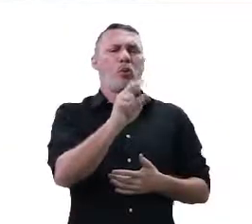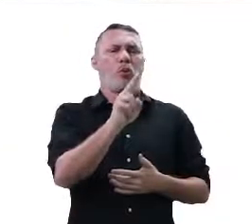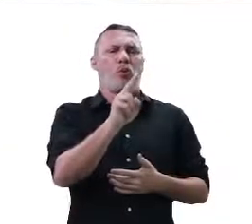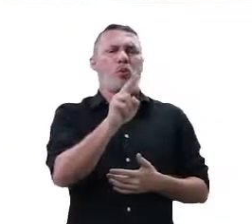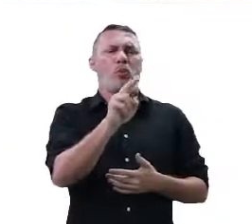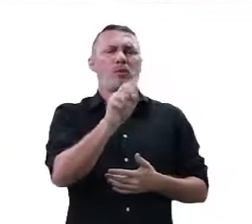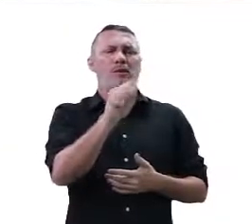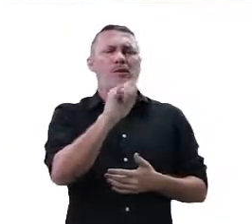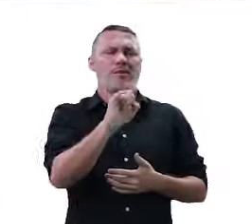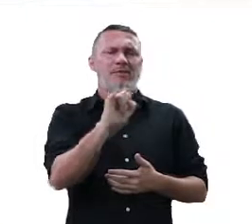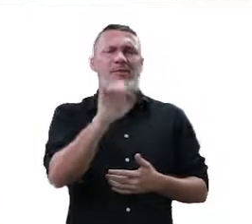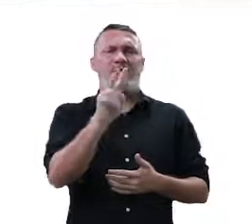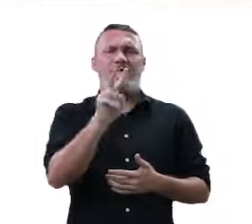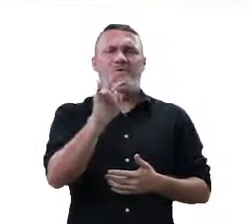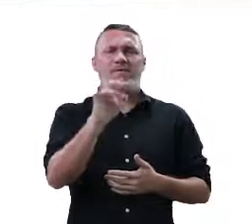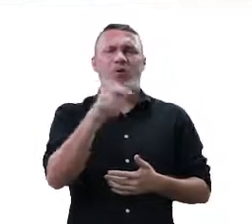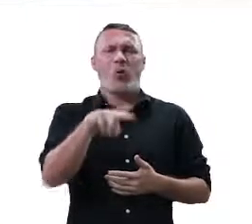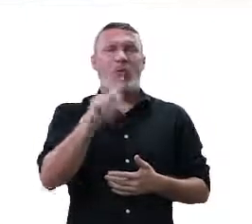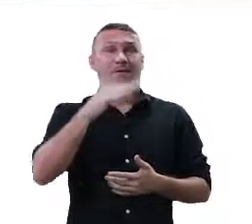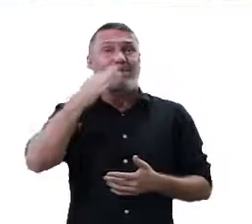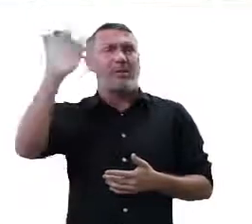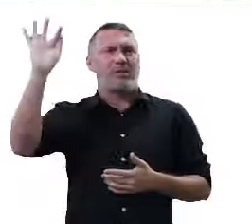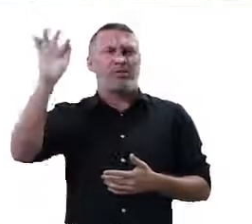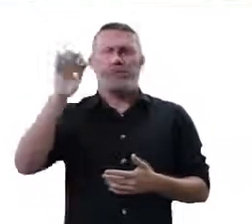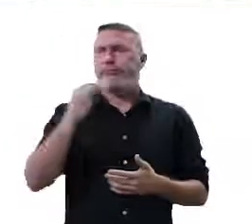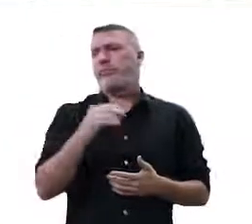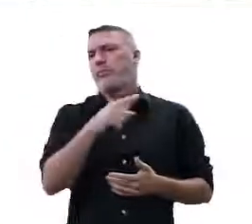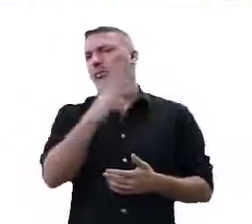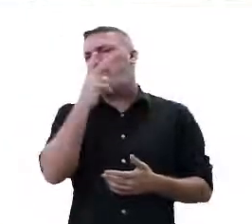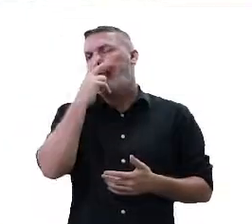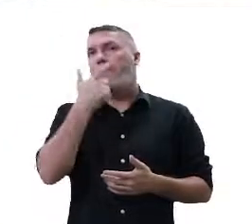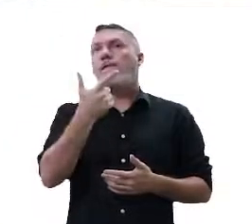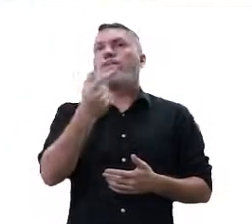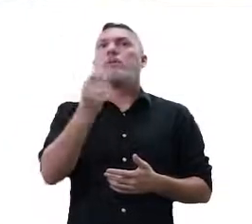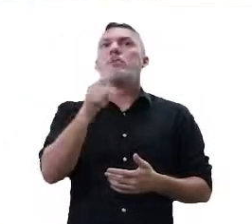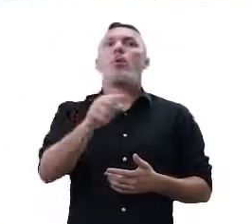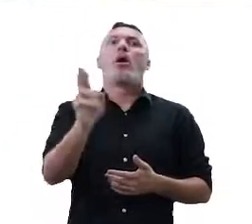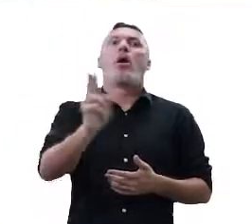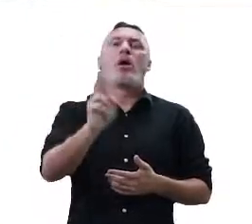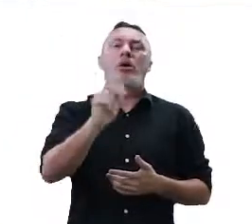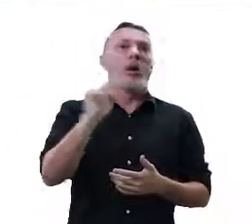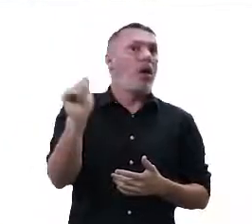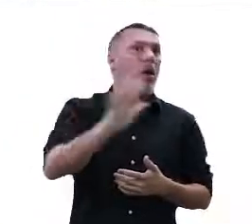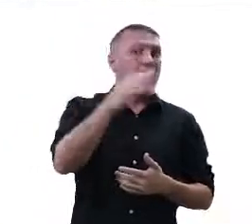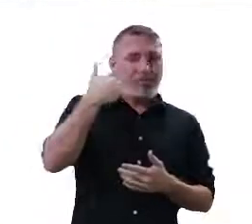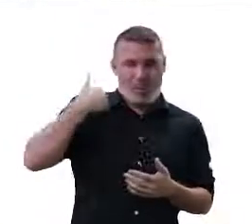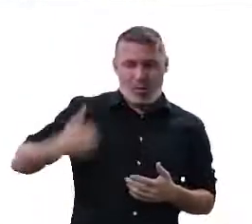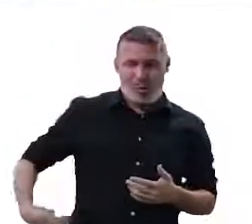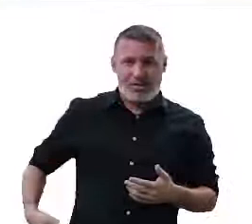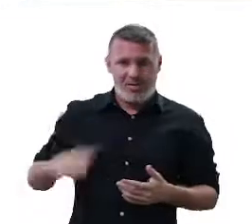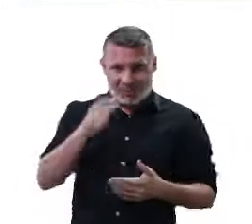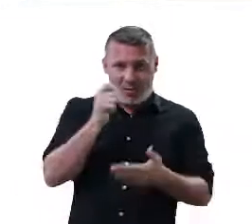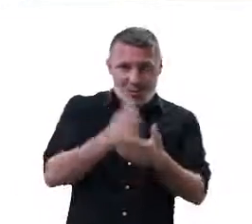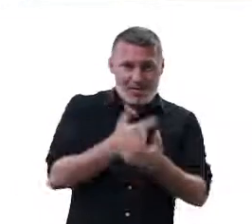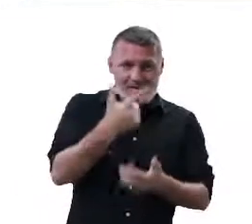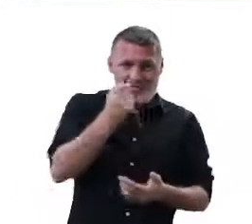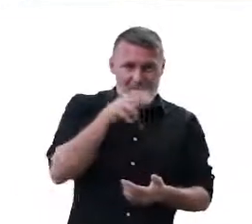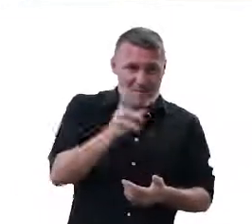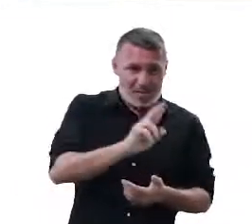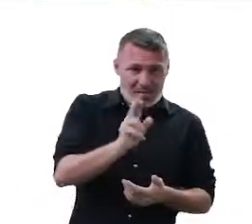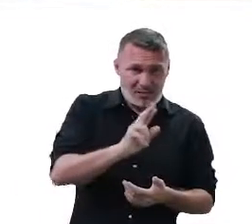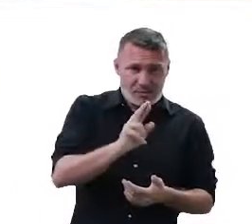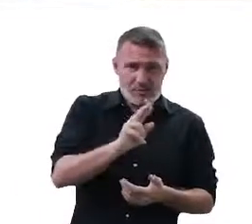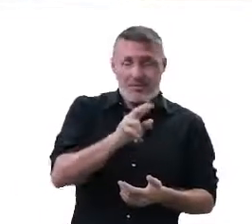luxo francesa. Uma bolsa custa 20 mil reais. 20 mil reais, sinceramente, você